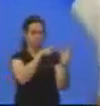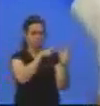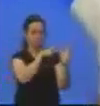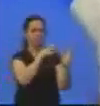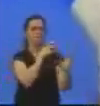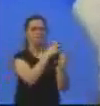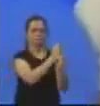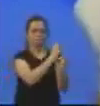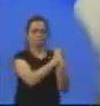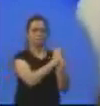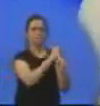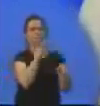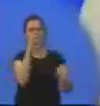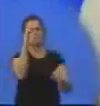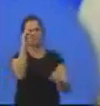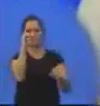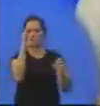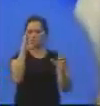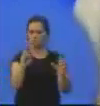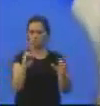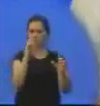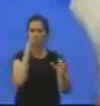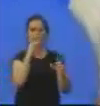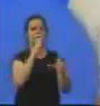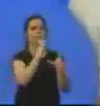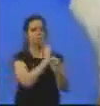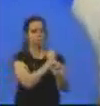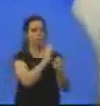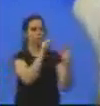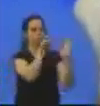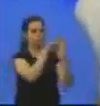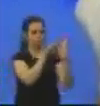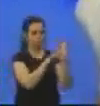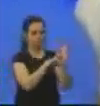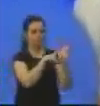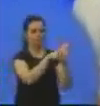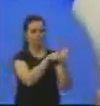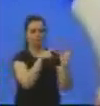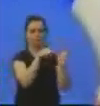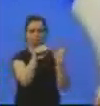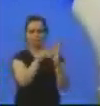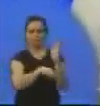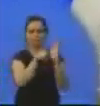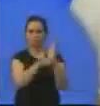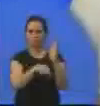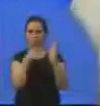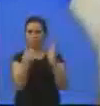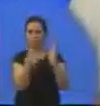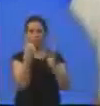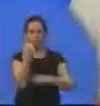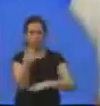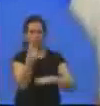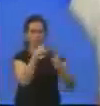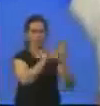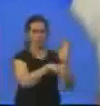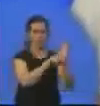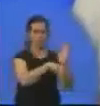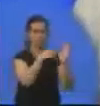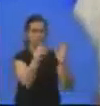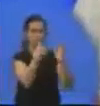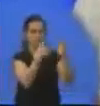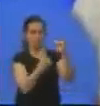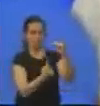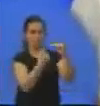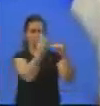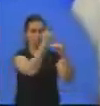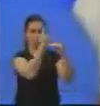dá infinito sobre infinito, posso usar L'Hopital. Derivo x menos 1, dá 1. Derivo x mais 2, deu 1. 1 sobre 1